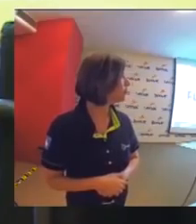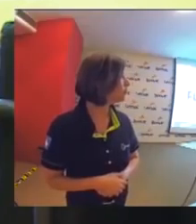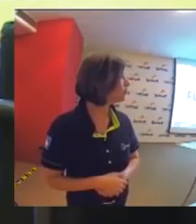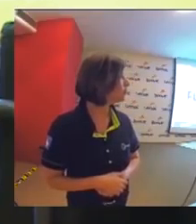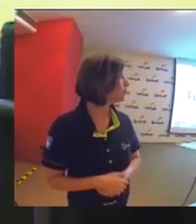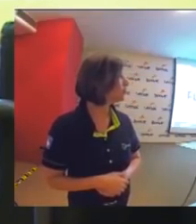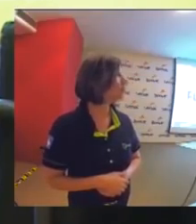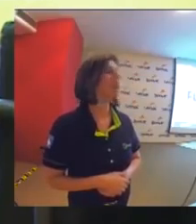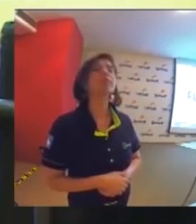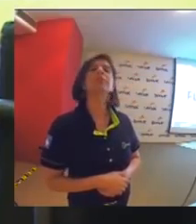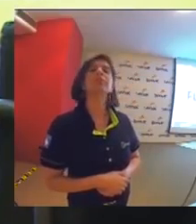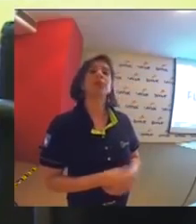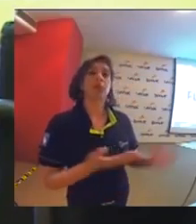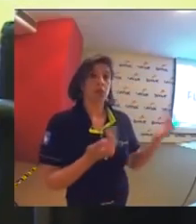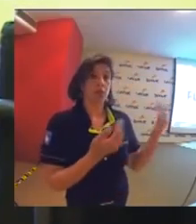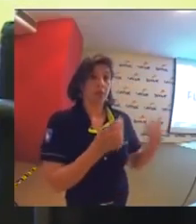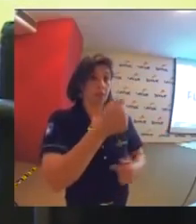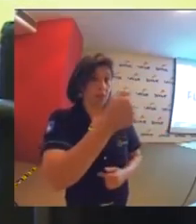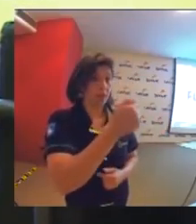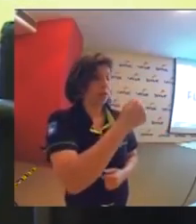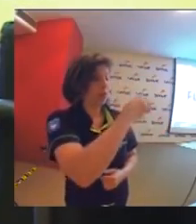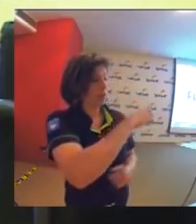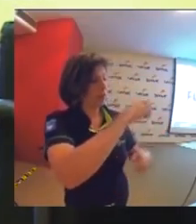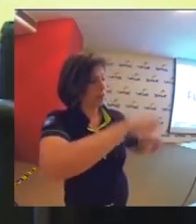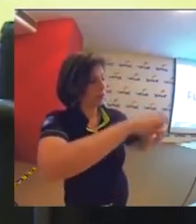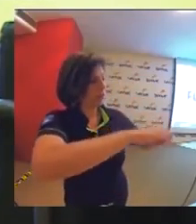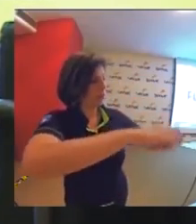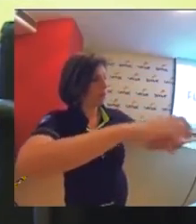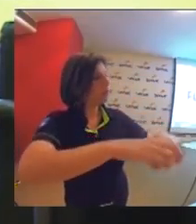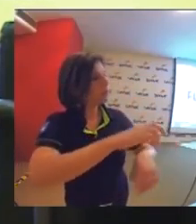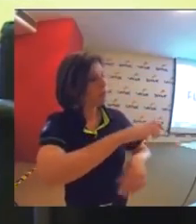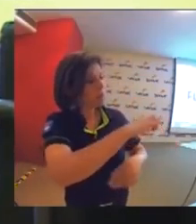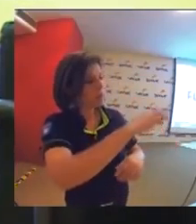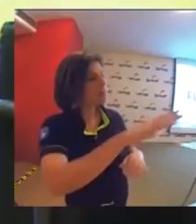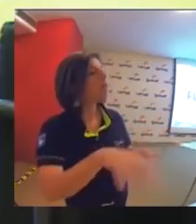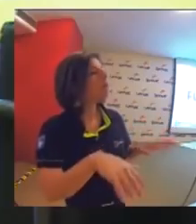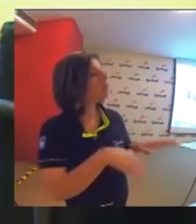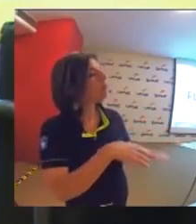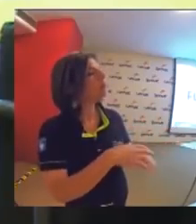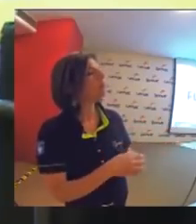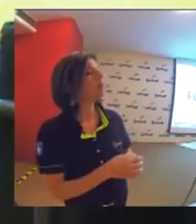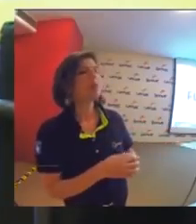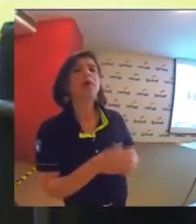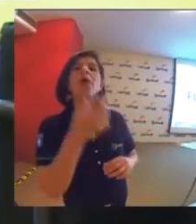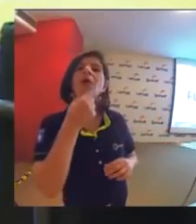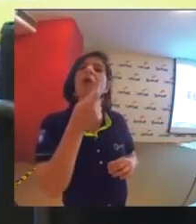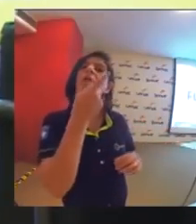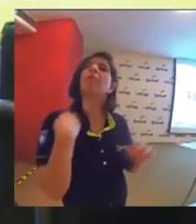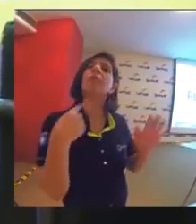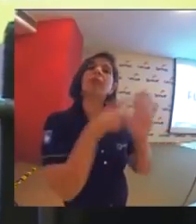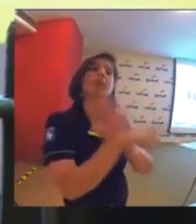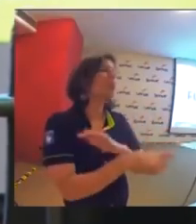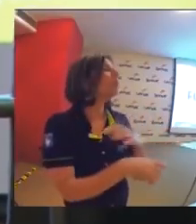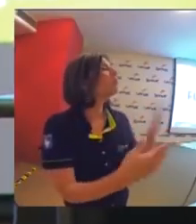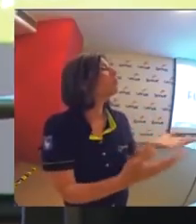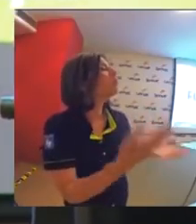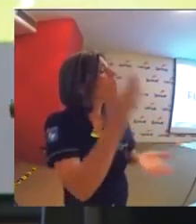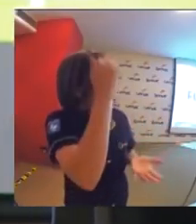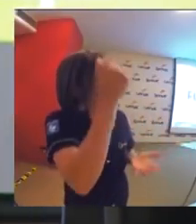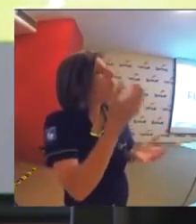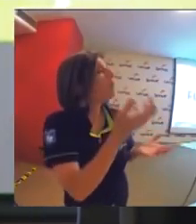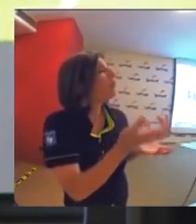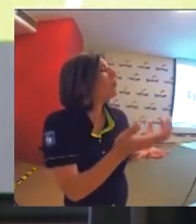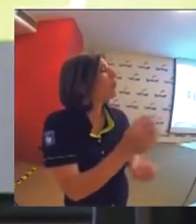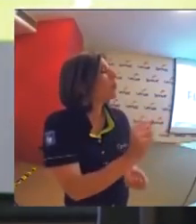eu perguntei, o que é que querem saber? Eles ficaram a olhar uns para os outros, como quem diz, isto é uma tocaia, deixa-me